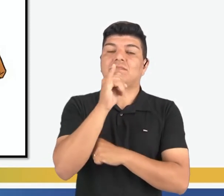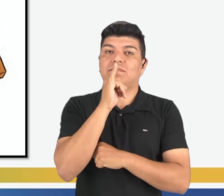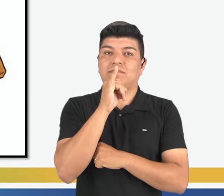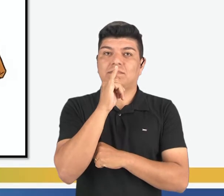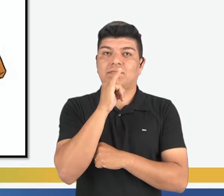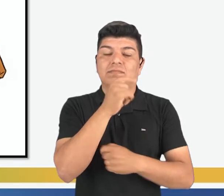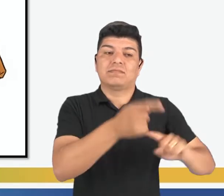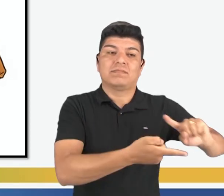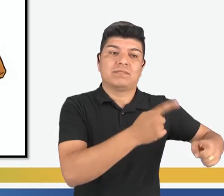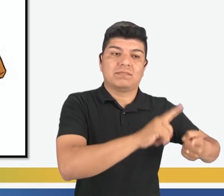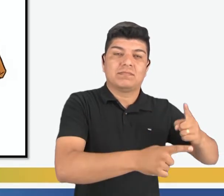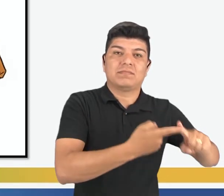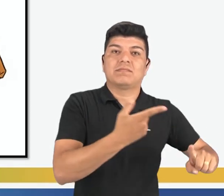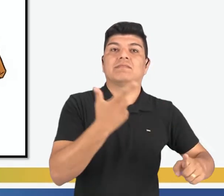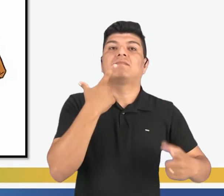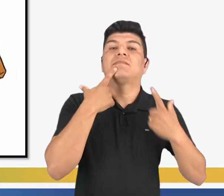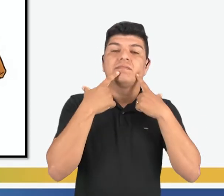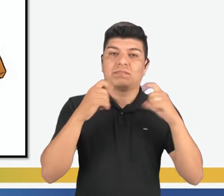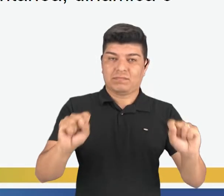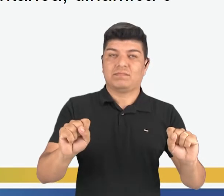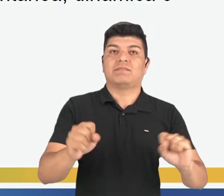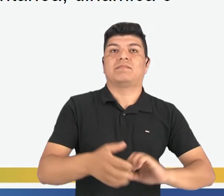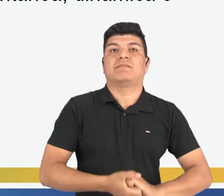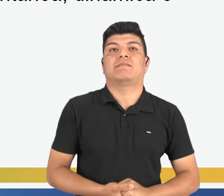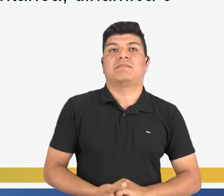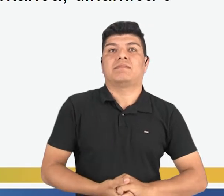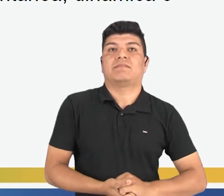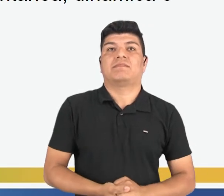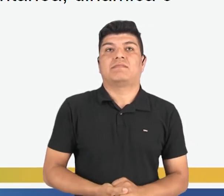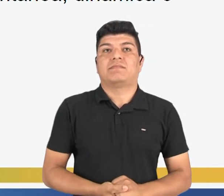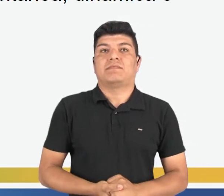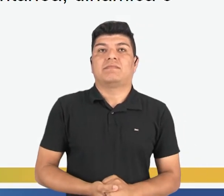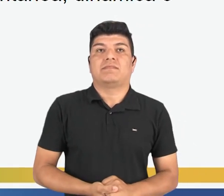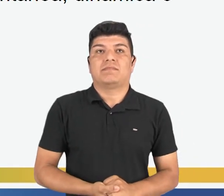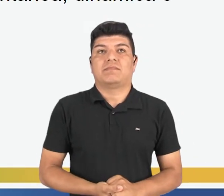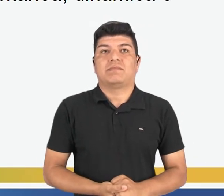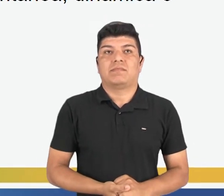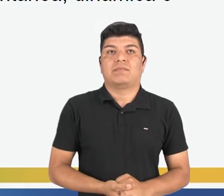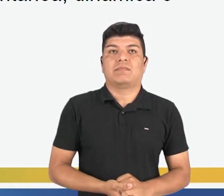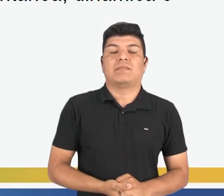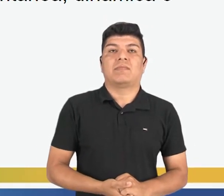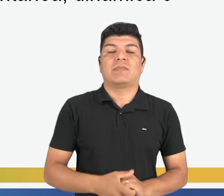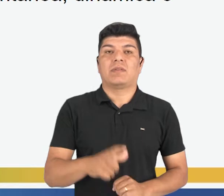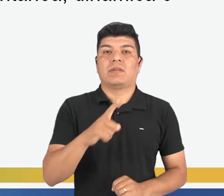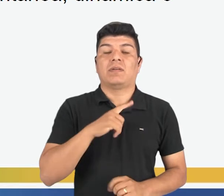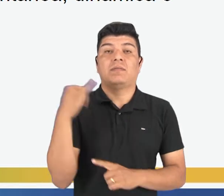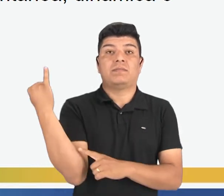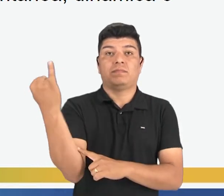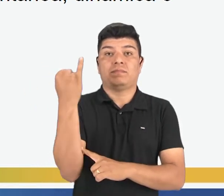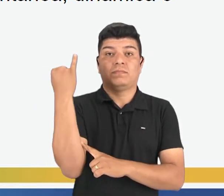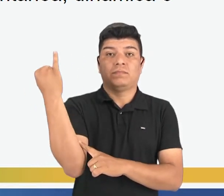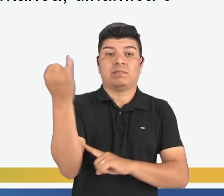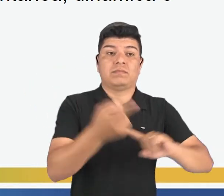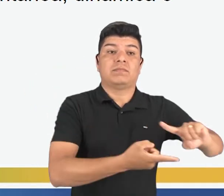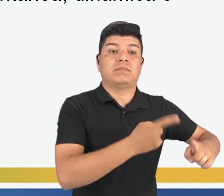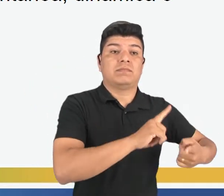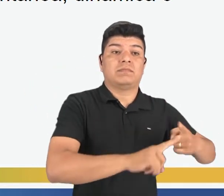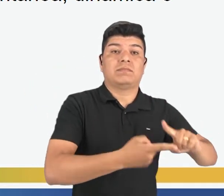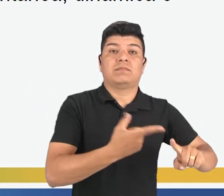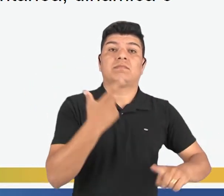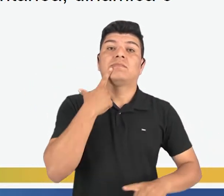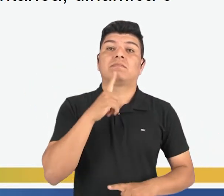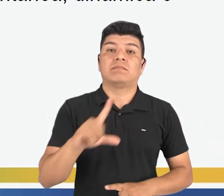uma variação linguística. Vamos para o próximo. Por que é importante essas variações na nossa